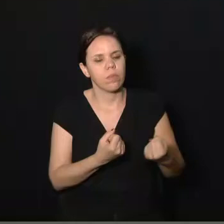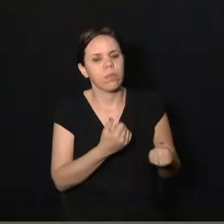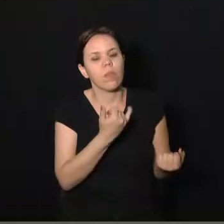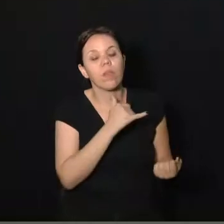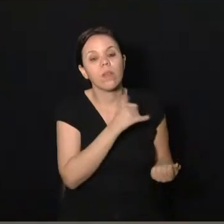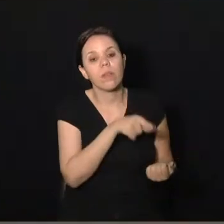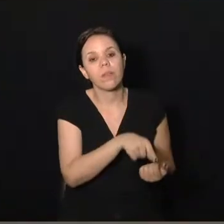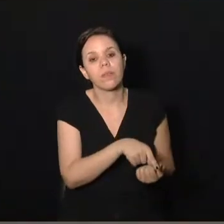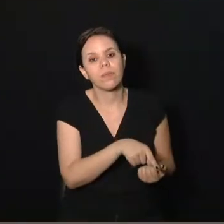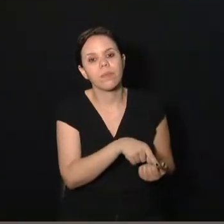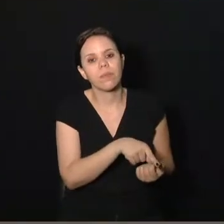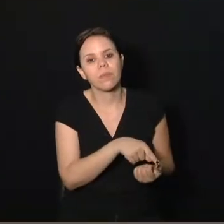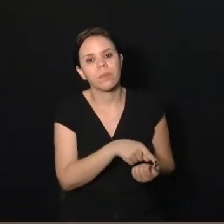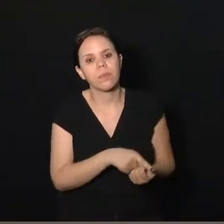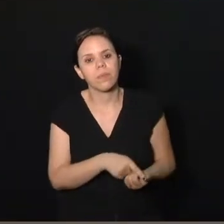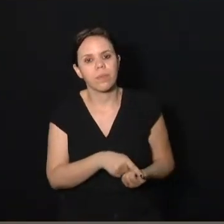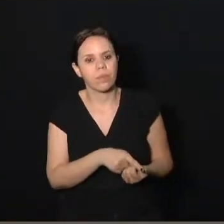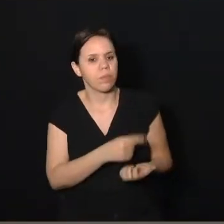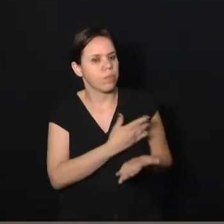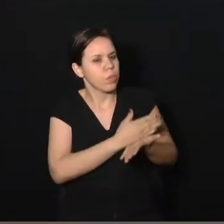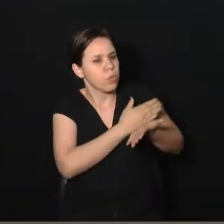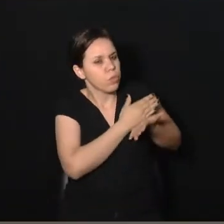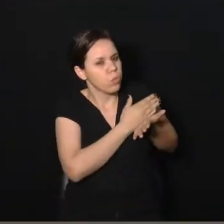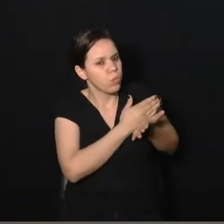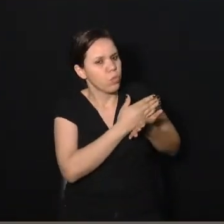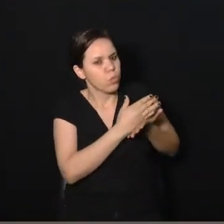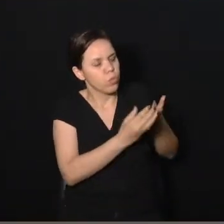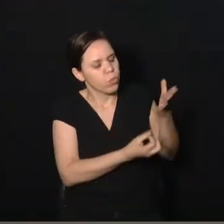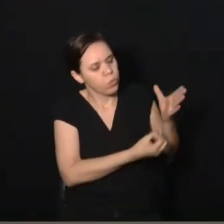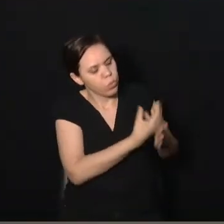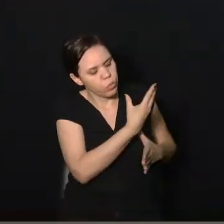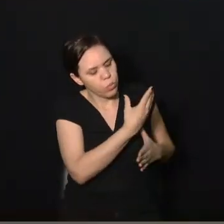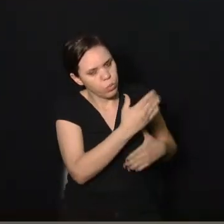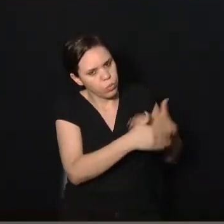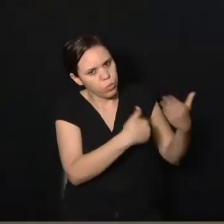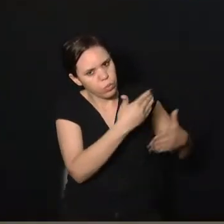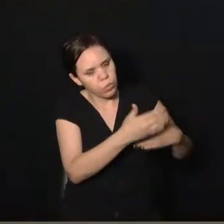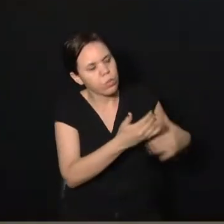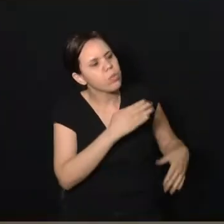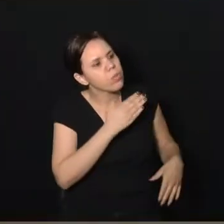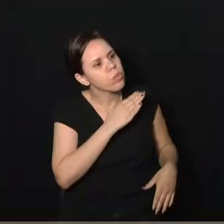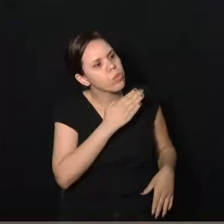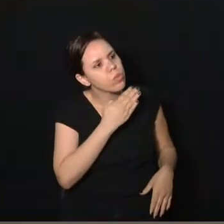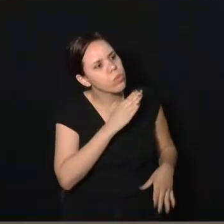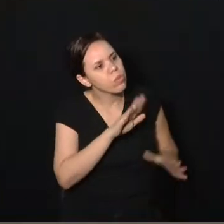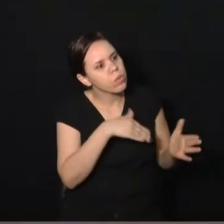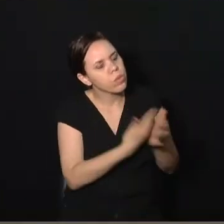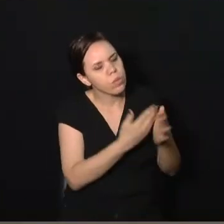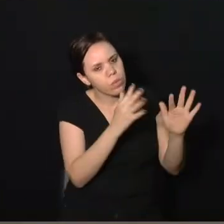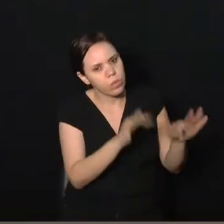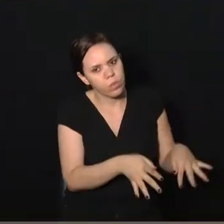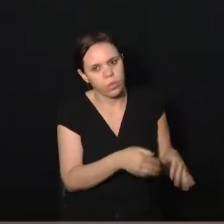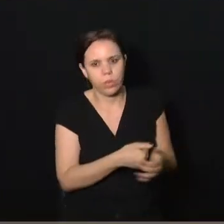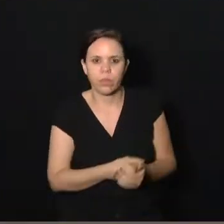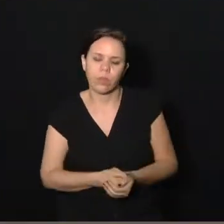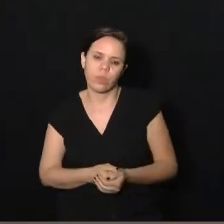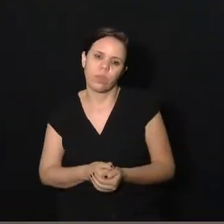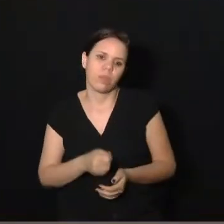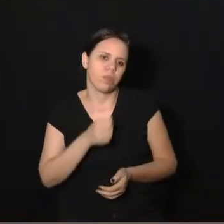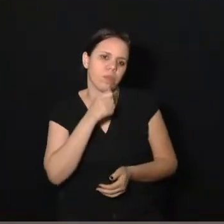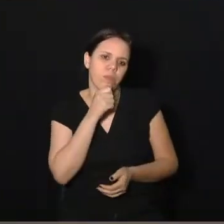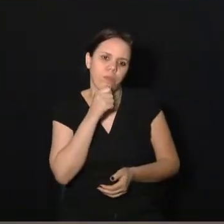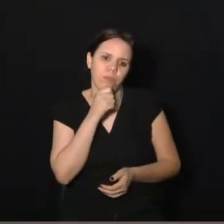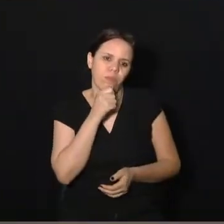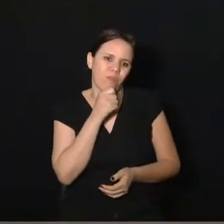elétrico, desde o começo da formação dele, da construção da bateria até o final, né, ele ainda não